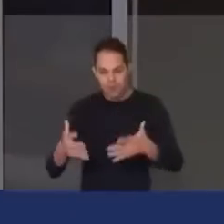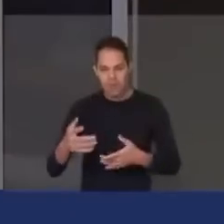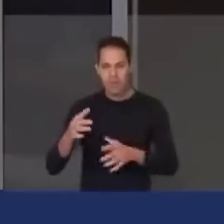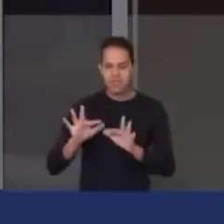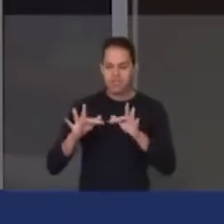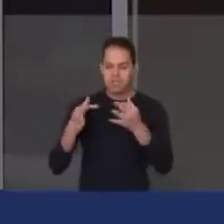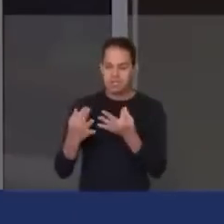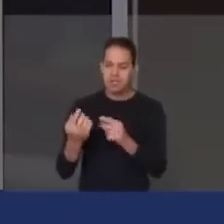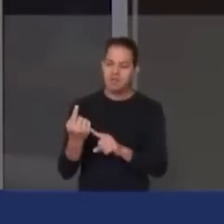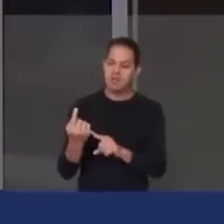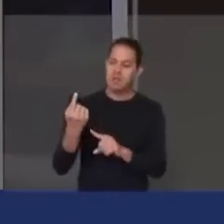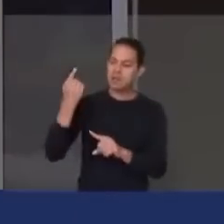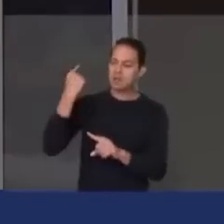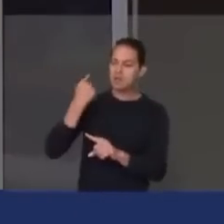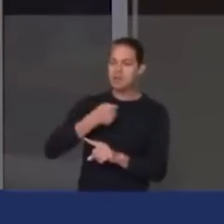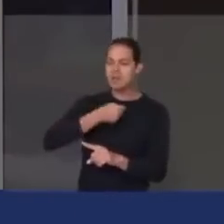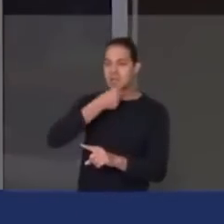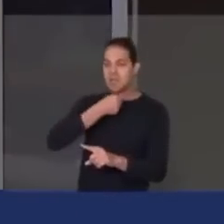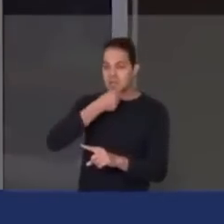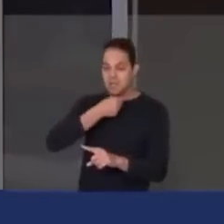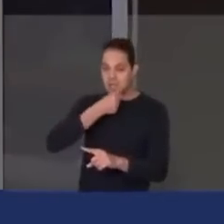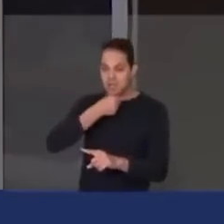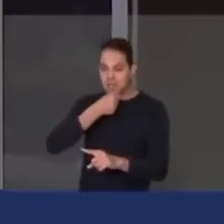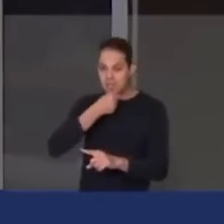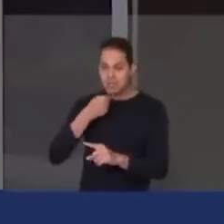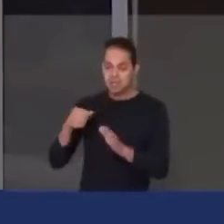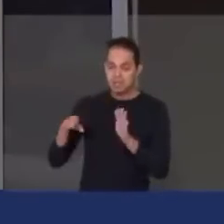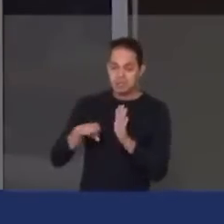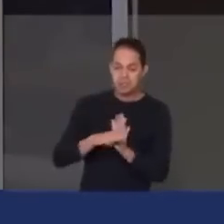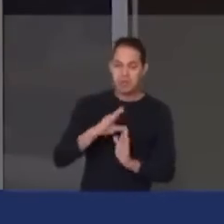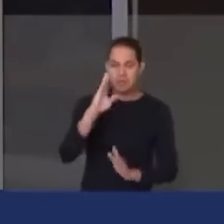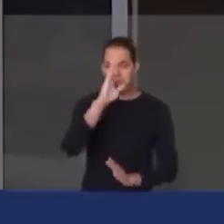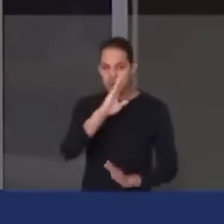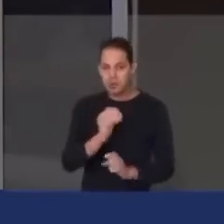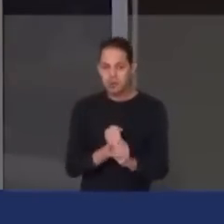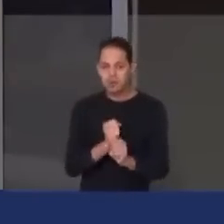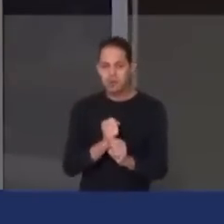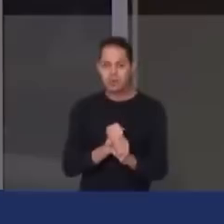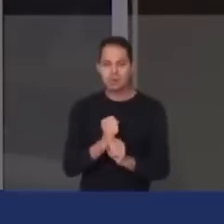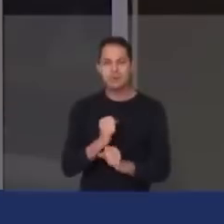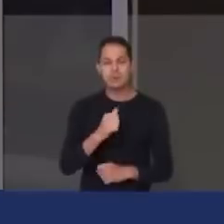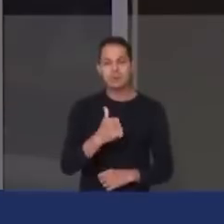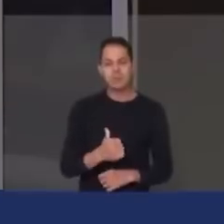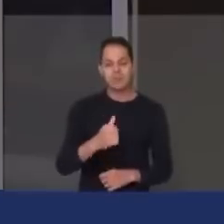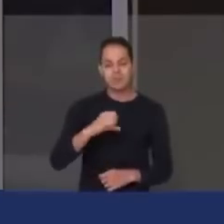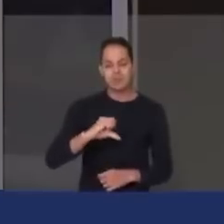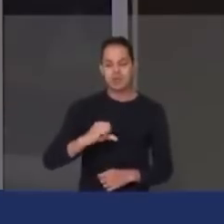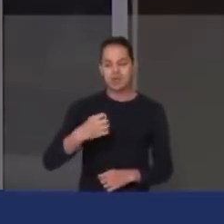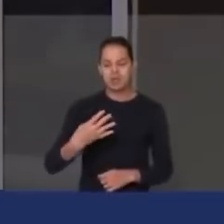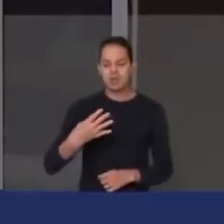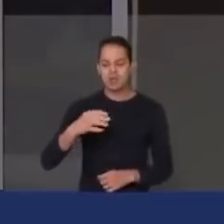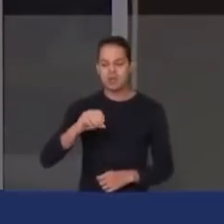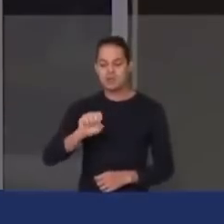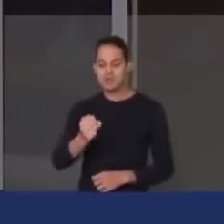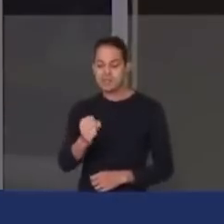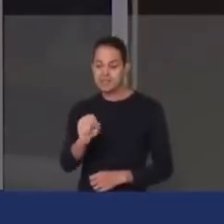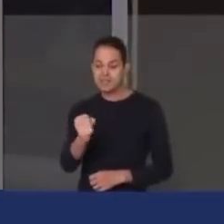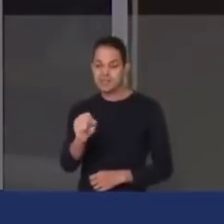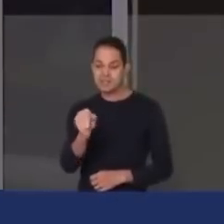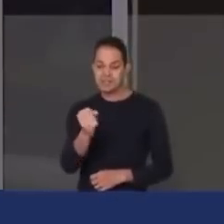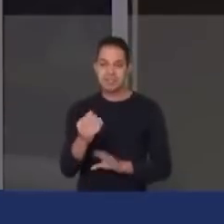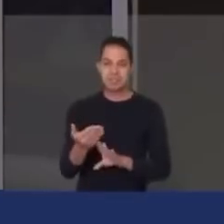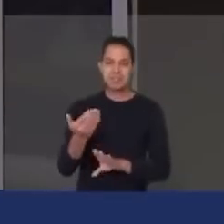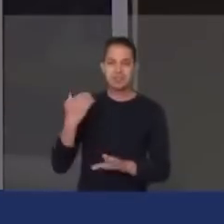meu avô bordan bellinski que chegou no Brasil em 30 de setembro de 1948 após lutar